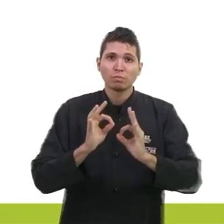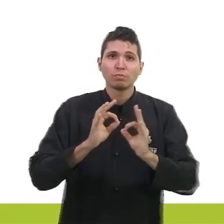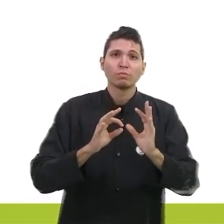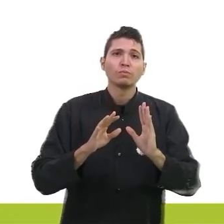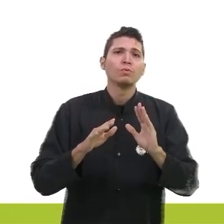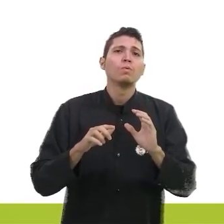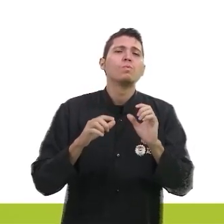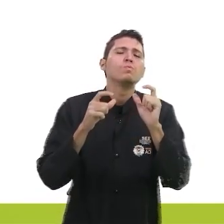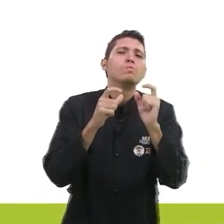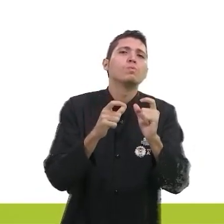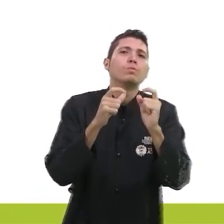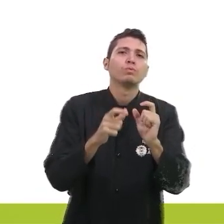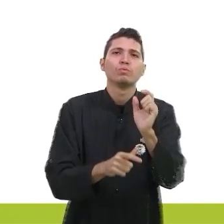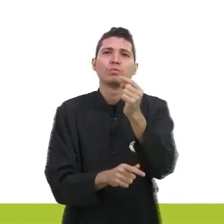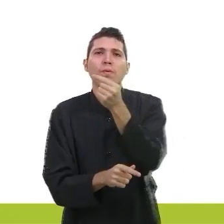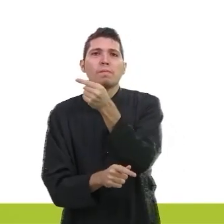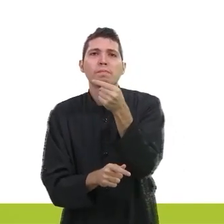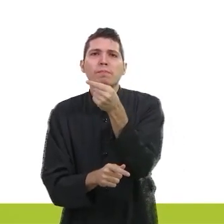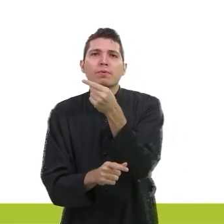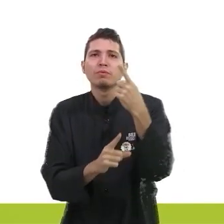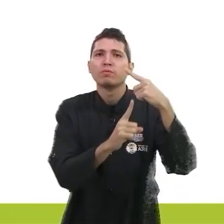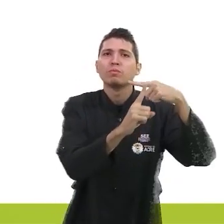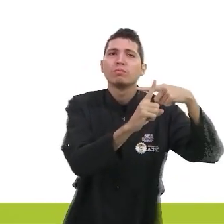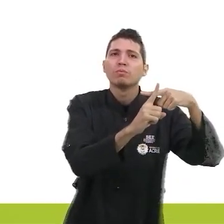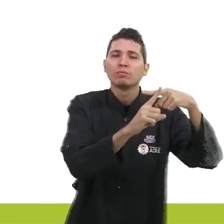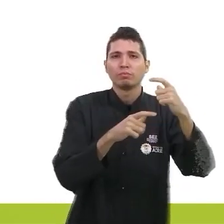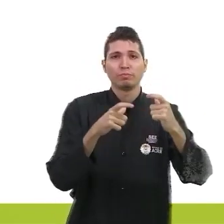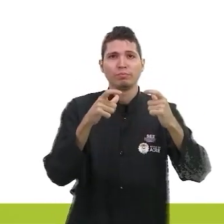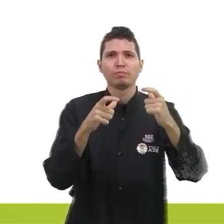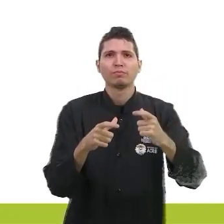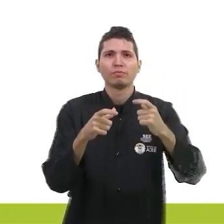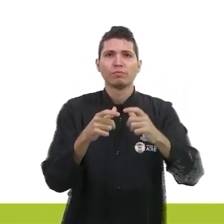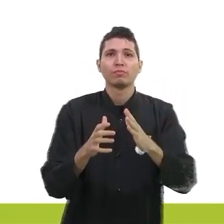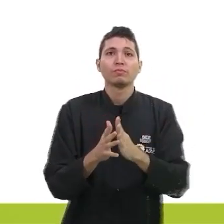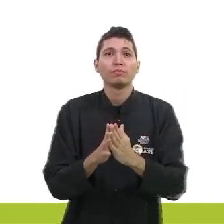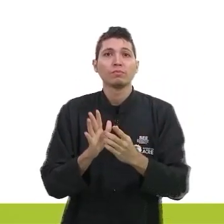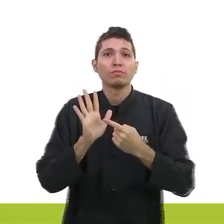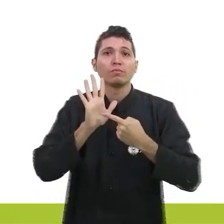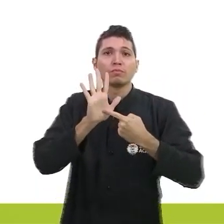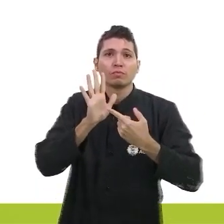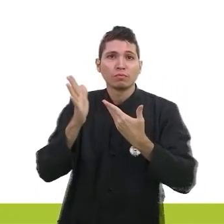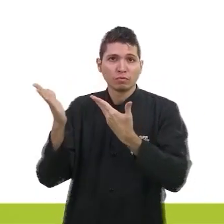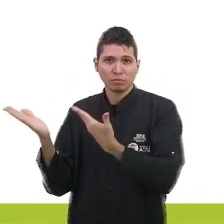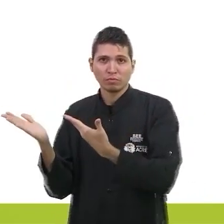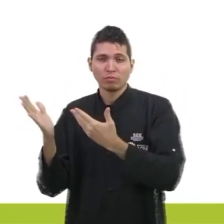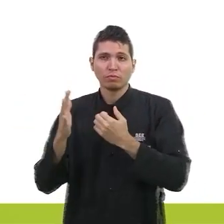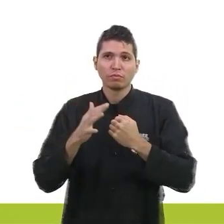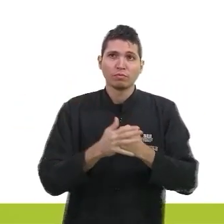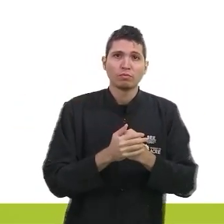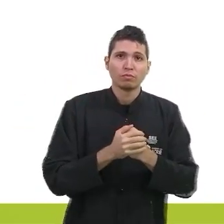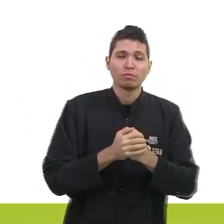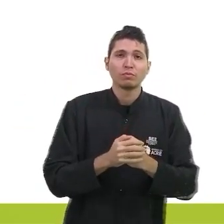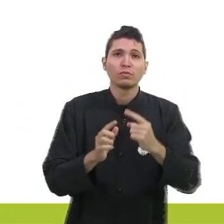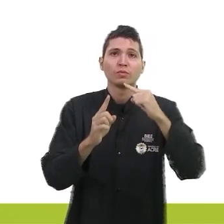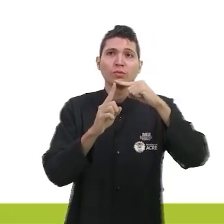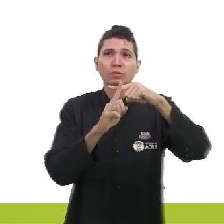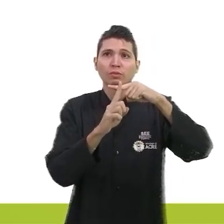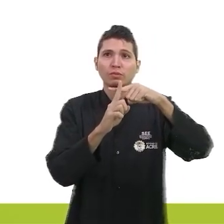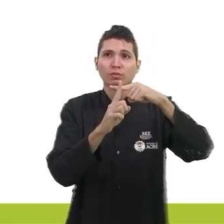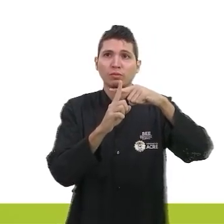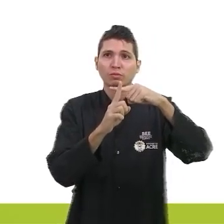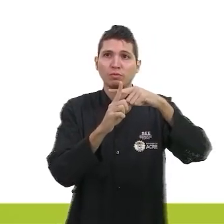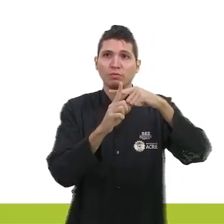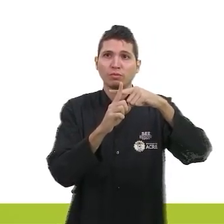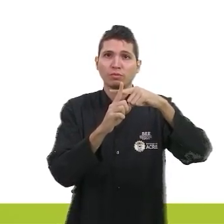sentido negativo dessa circunferência. Neste caso, o sentido positivo vai ser o